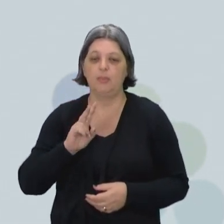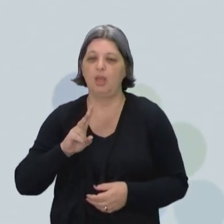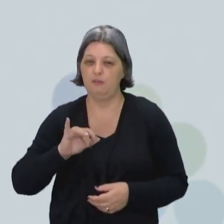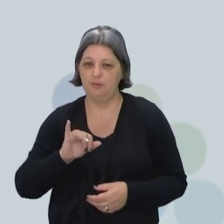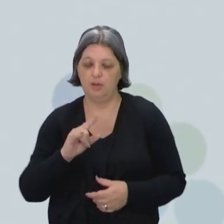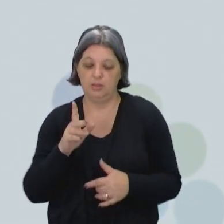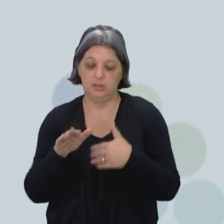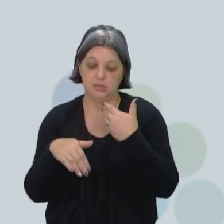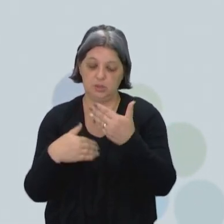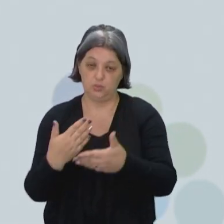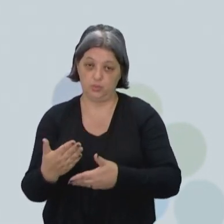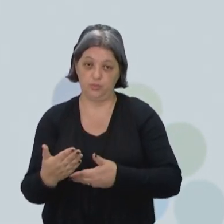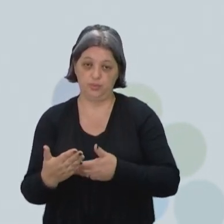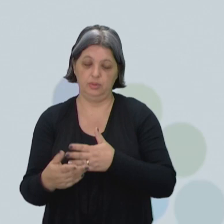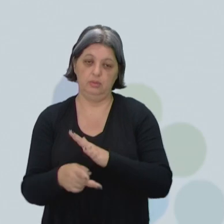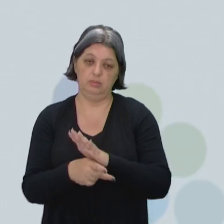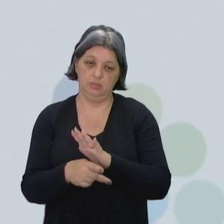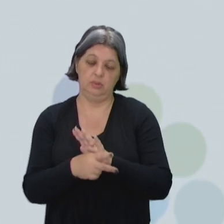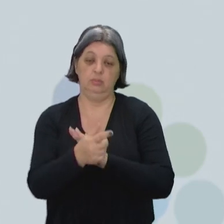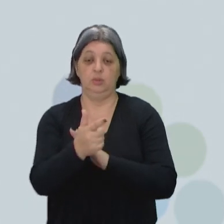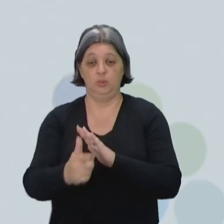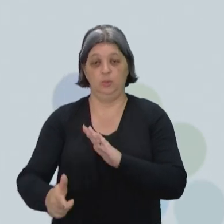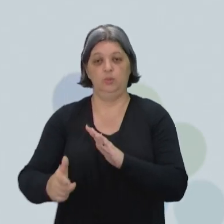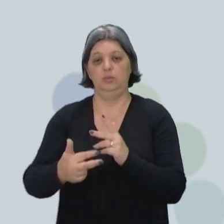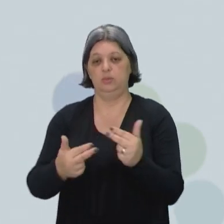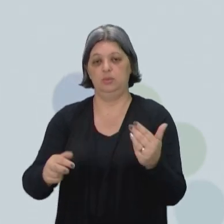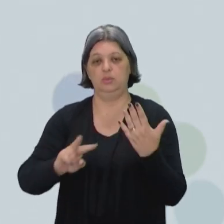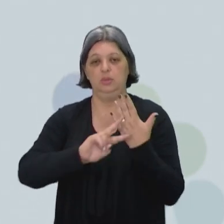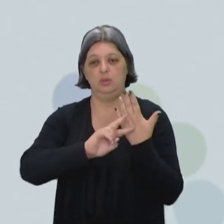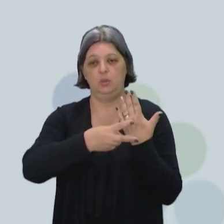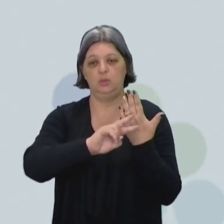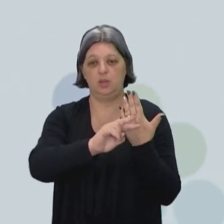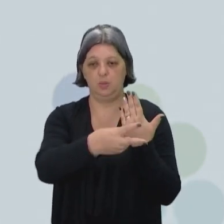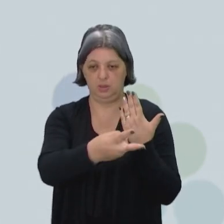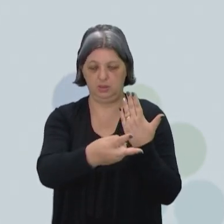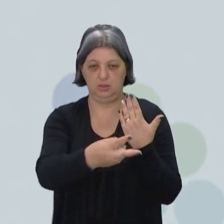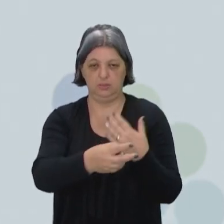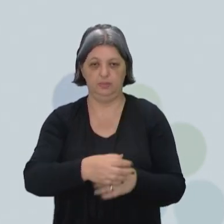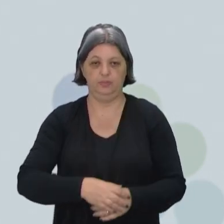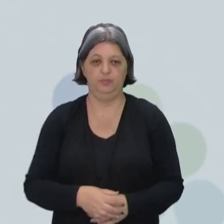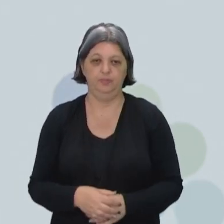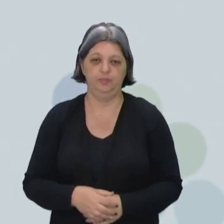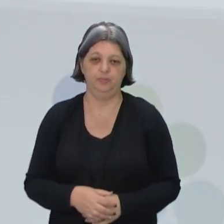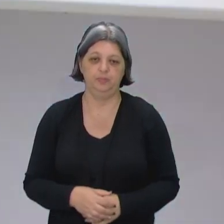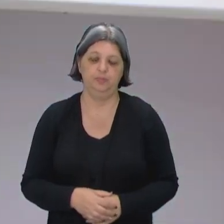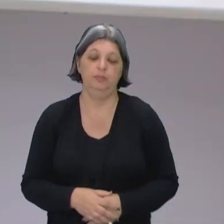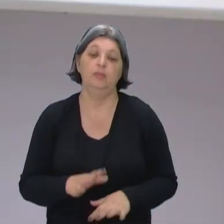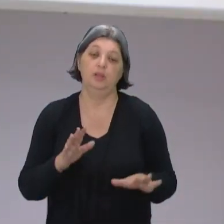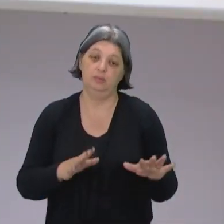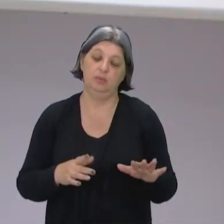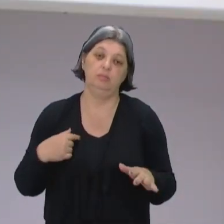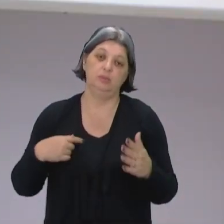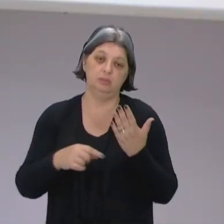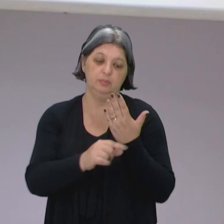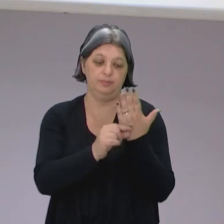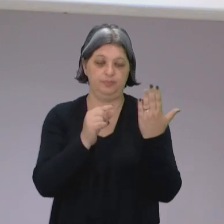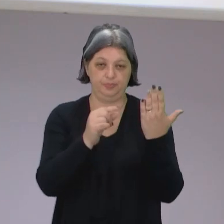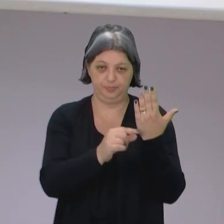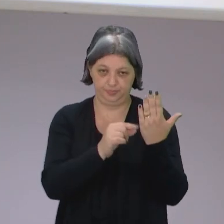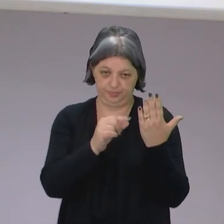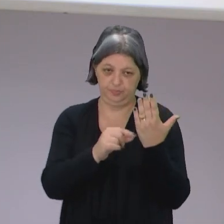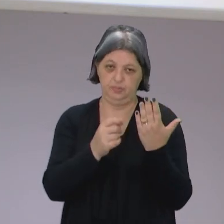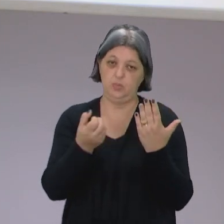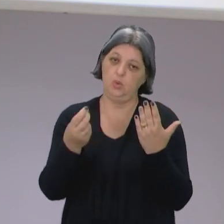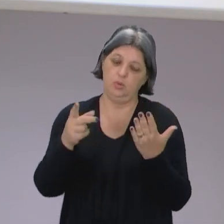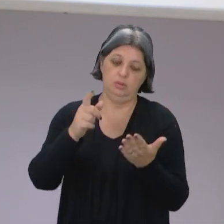ele vai acarretar em outras consequências a partir dali. Então você tem que saber que ao ser autor de um texto, ao se propor a